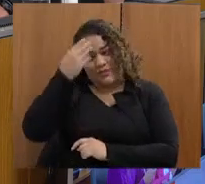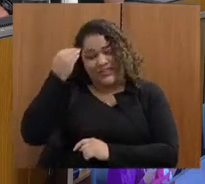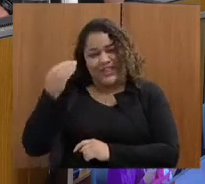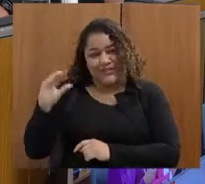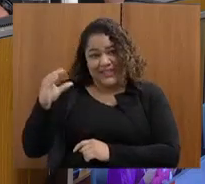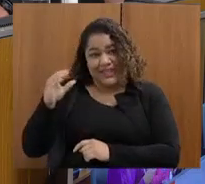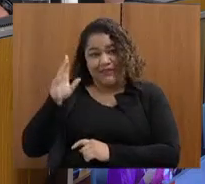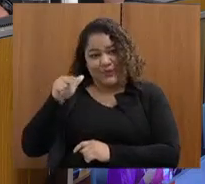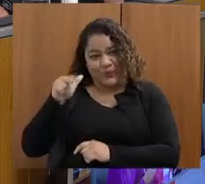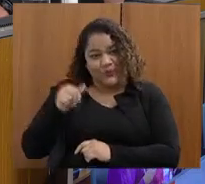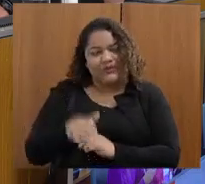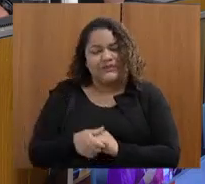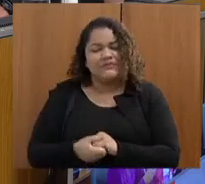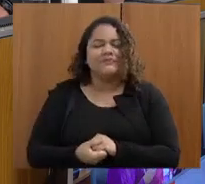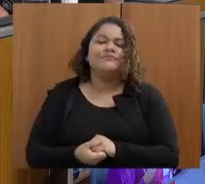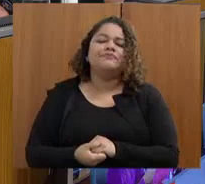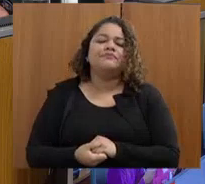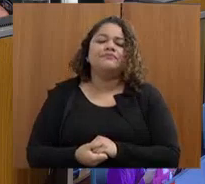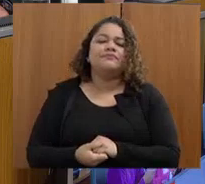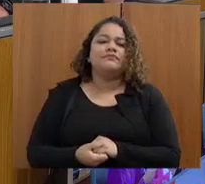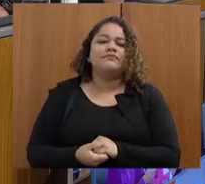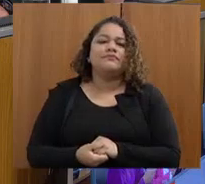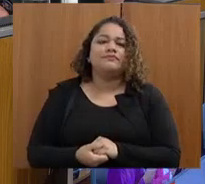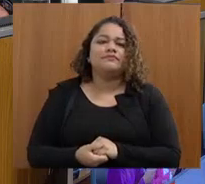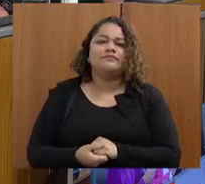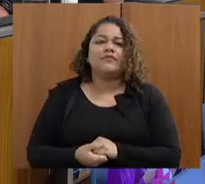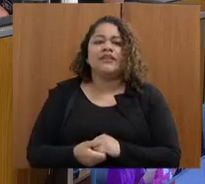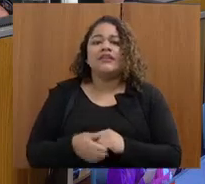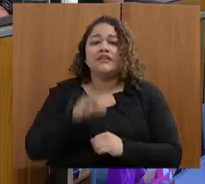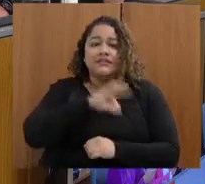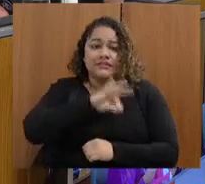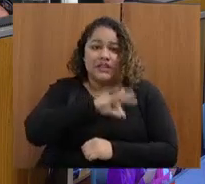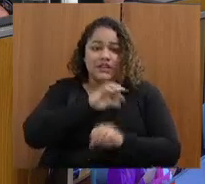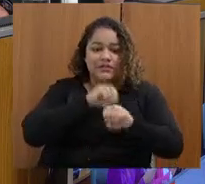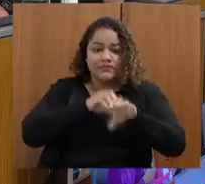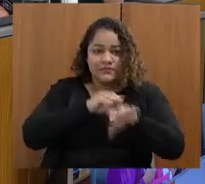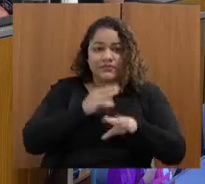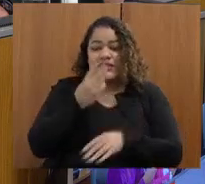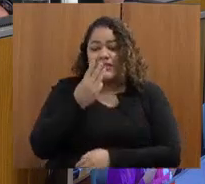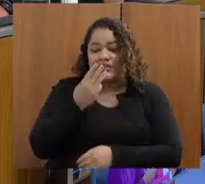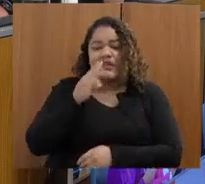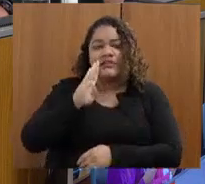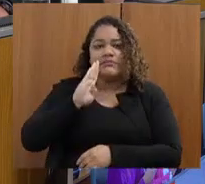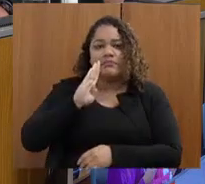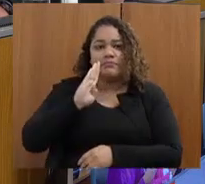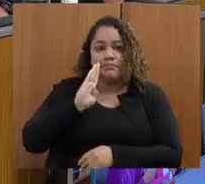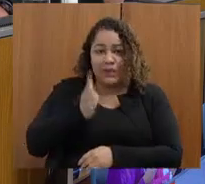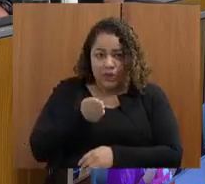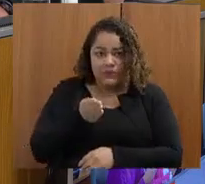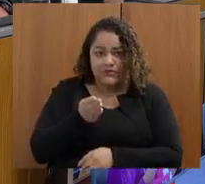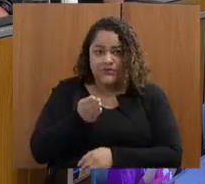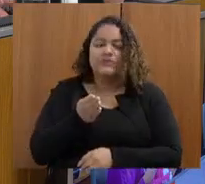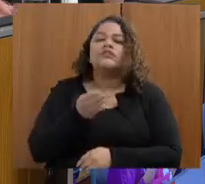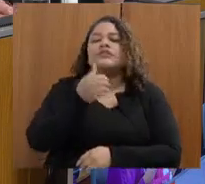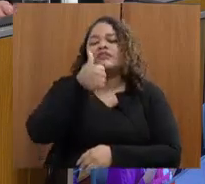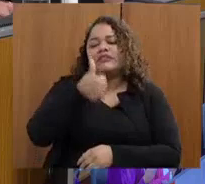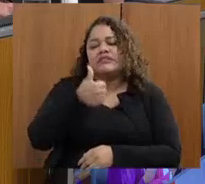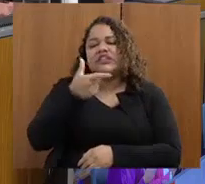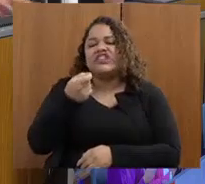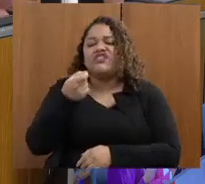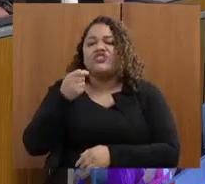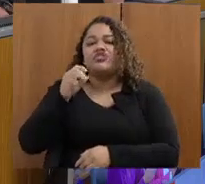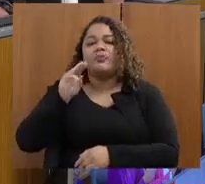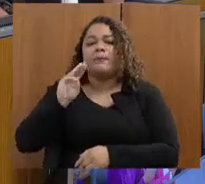e dá salário educação 3 bilhões 103 bilhões 120